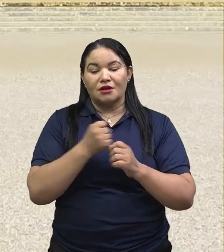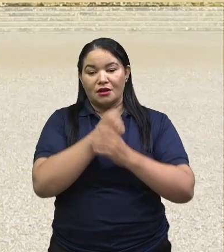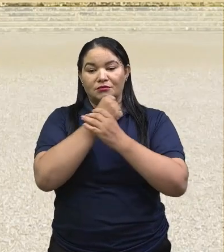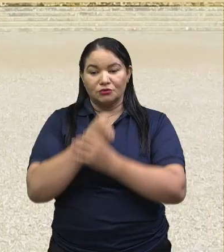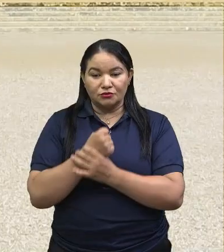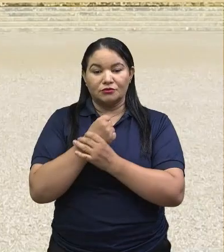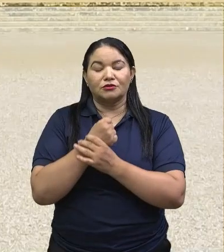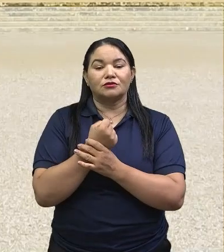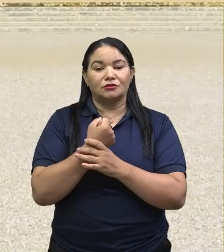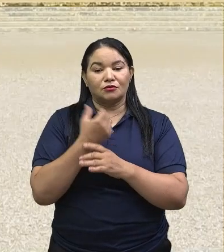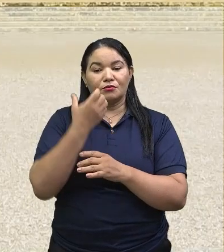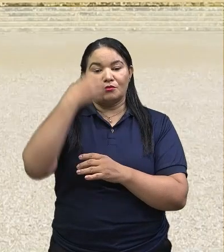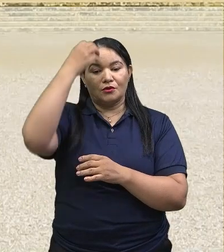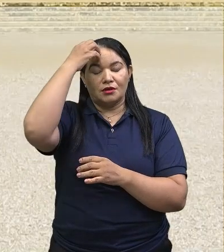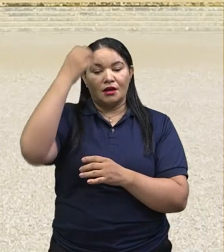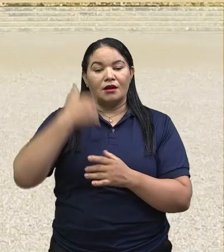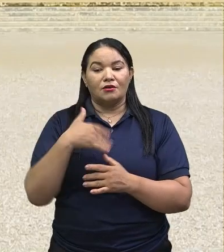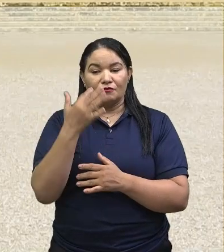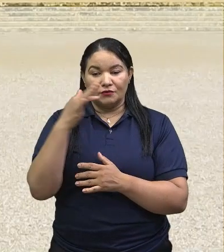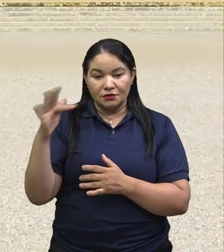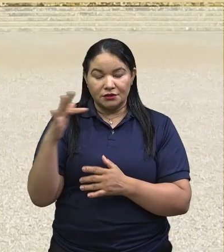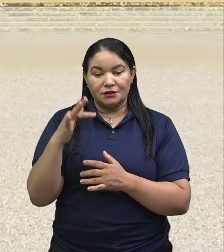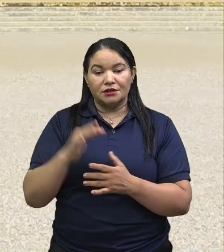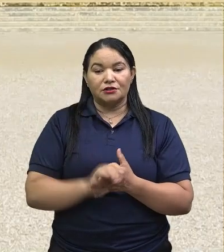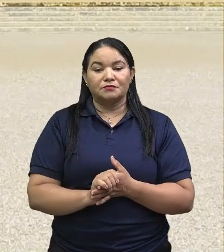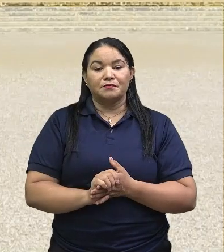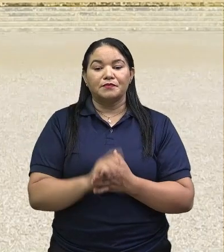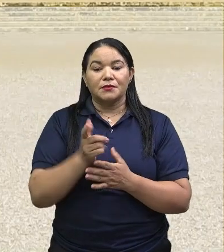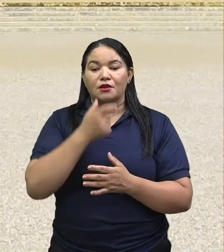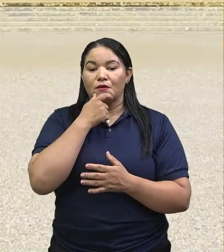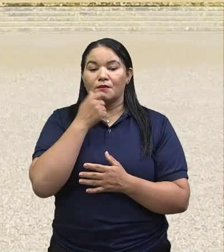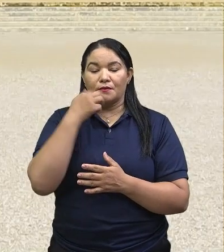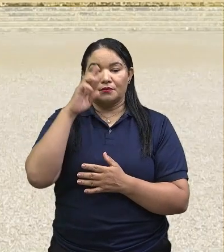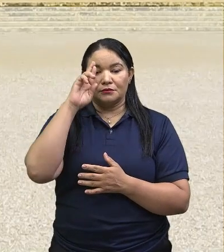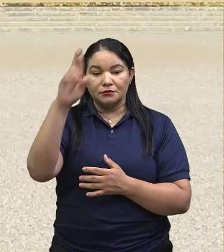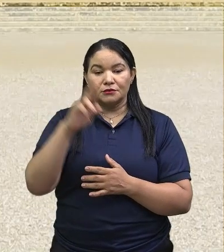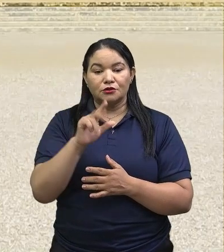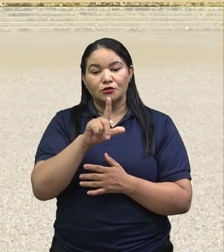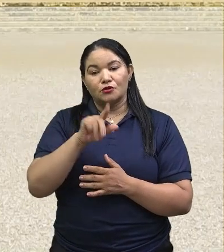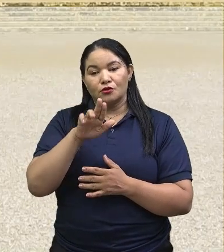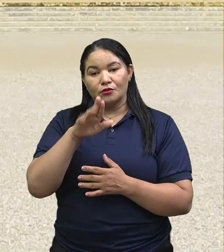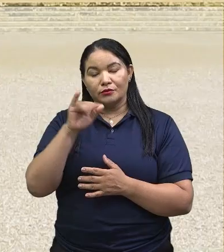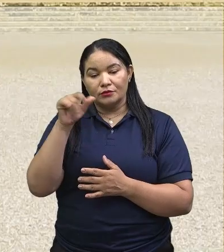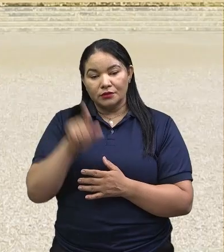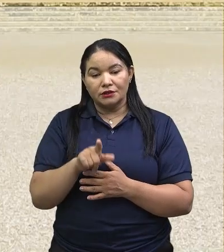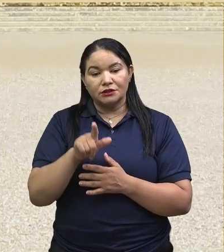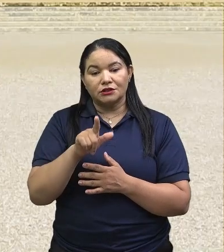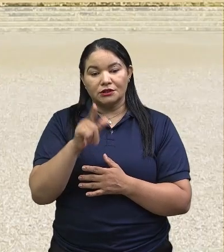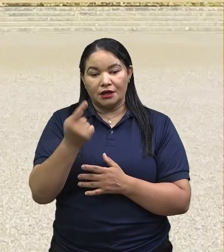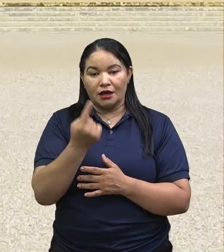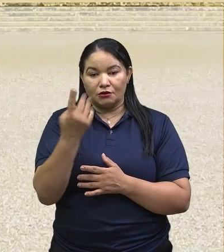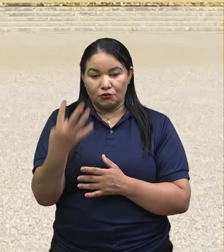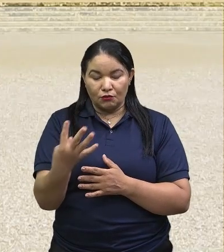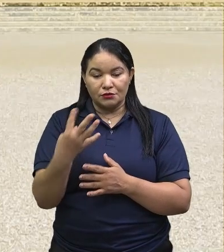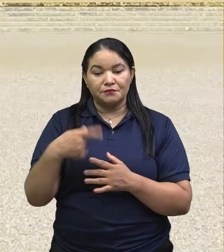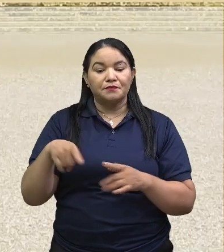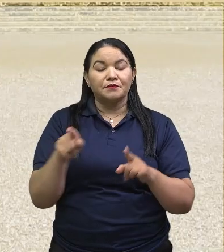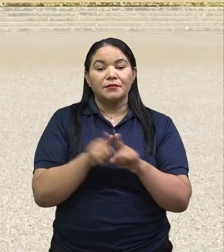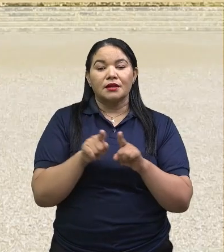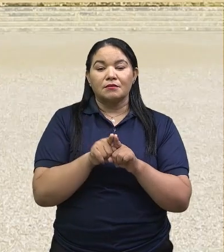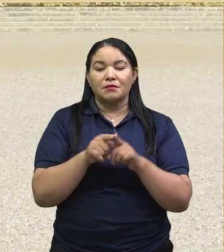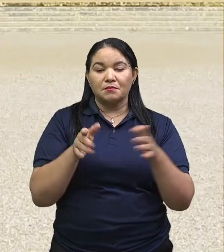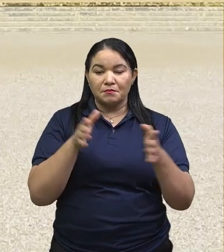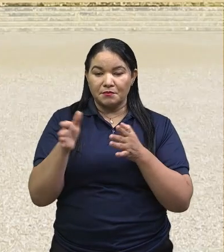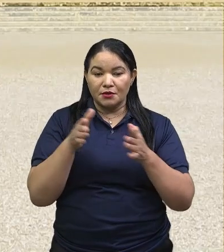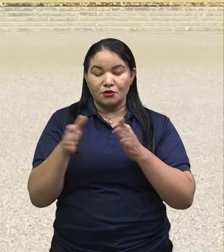absolutismo monárquico francês na figura de Luís XIV. Mas aqui, durante a